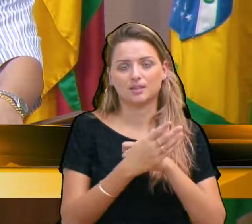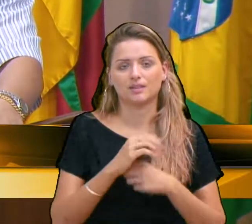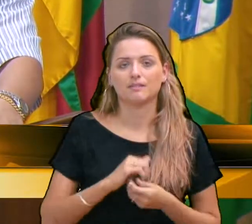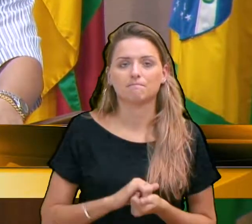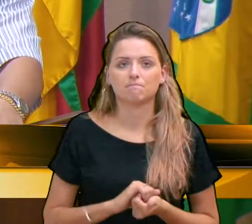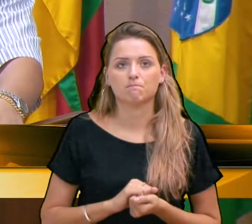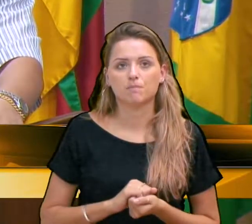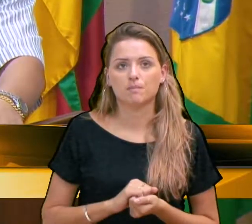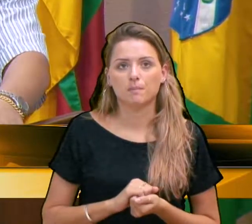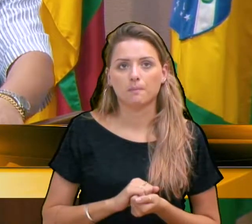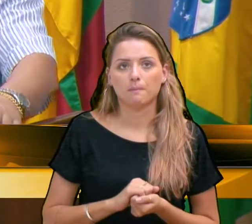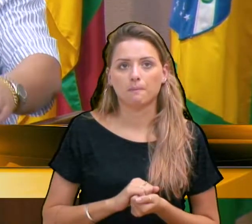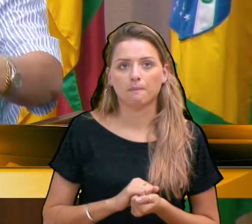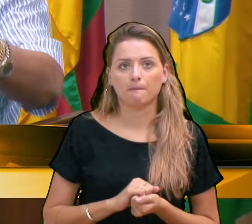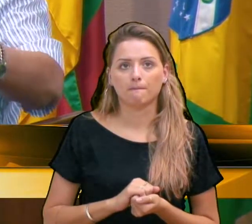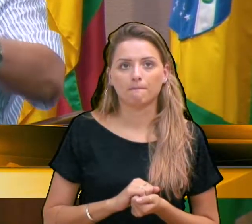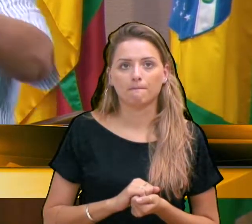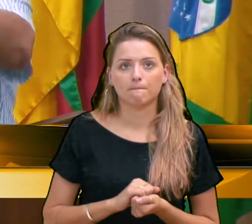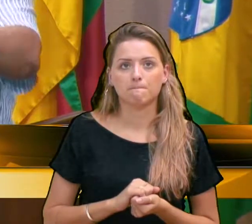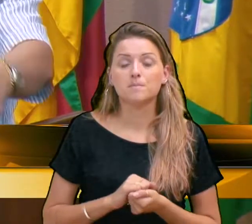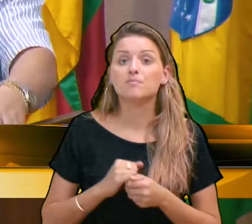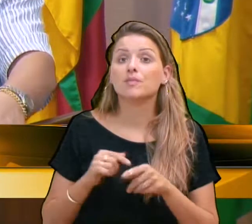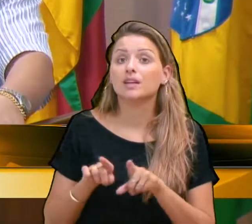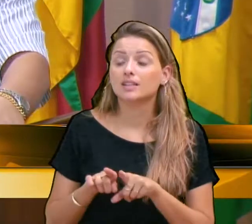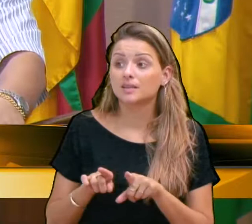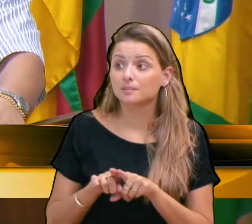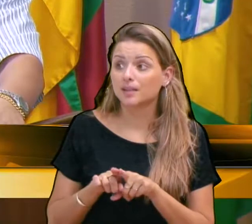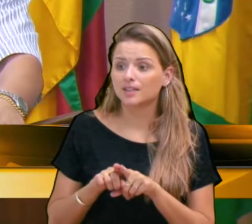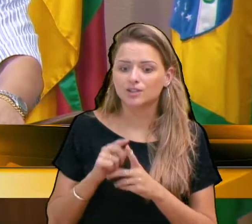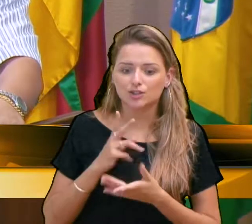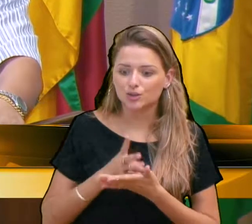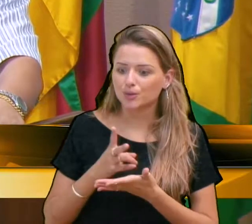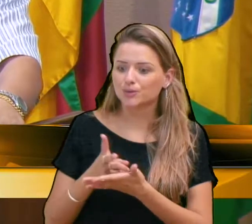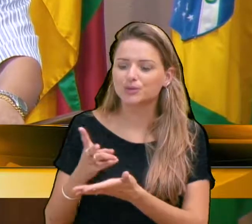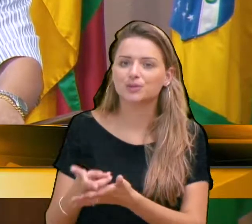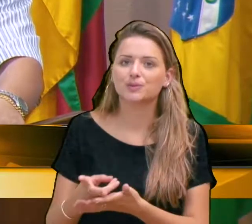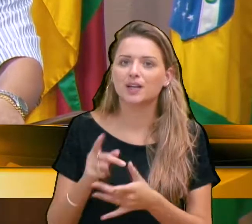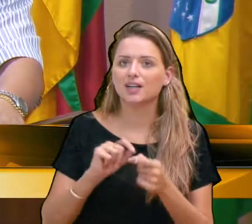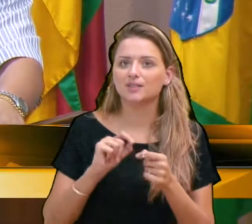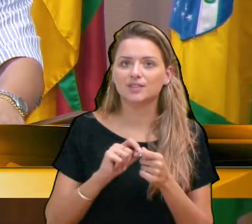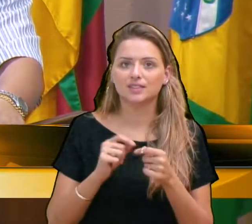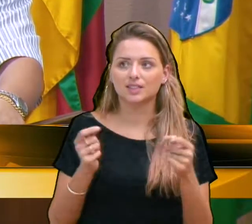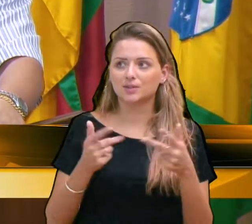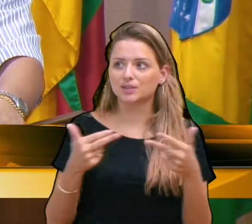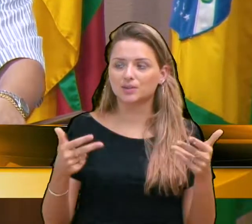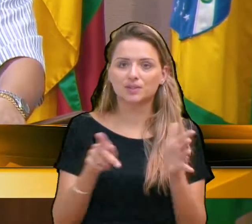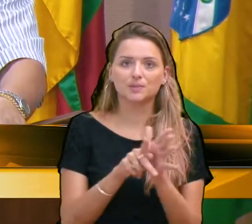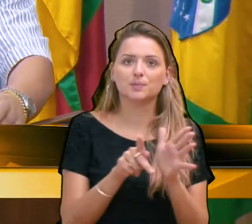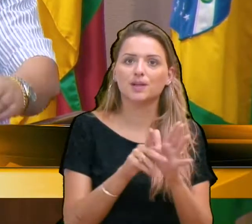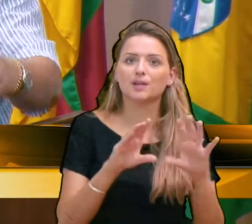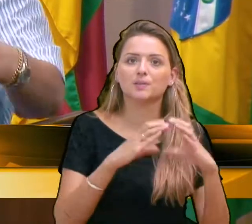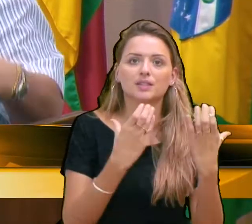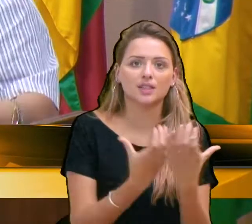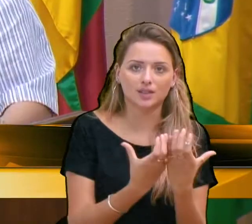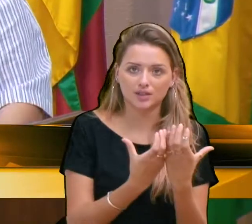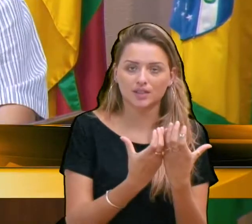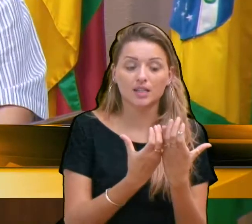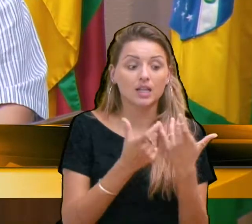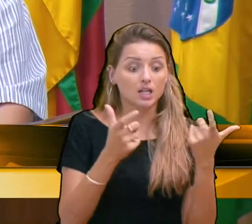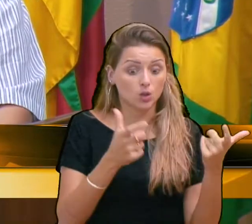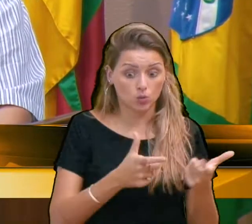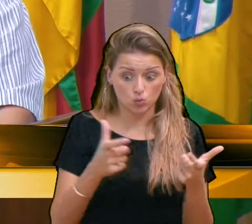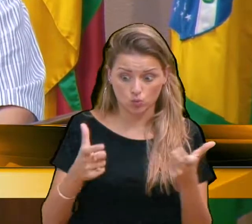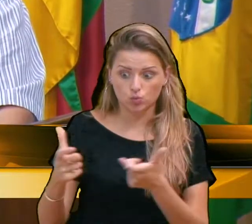Carteiro, do ponto de vista de tocar as demandas da sua comunidade. E os